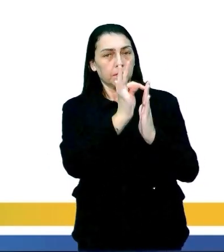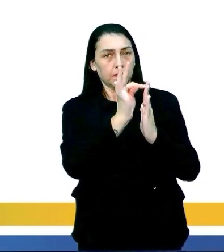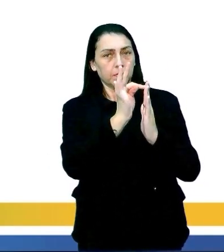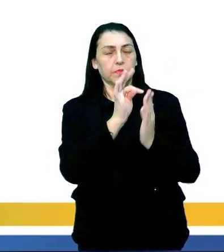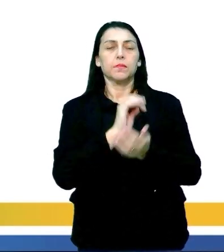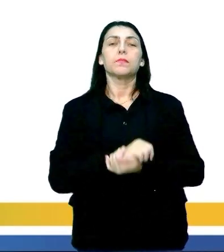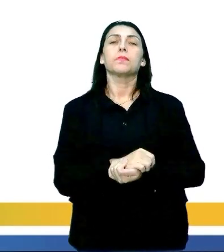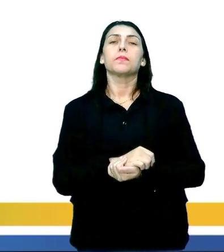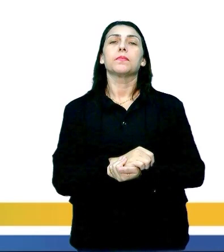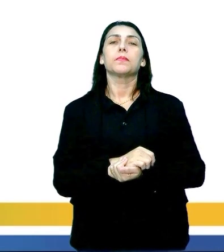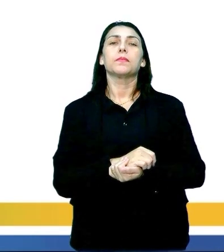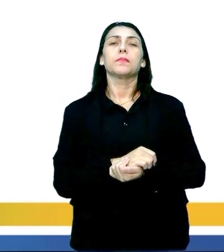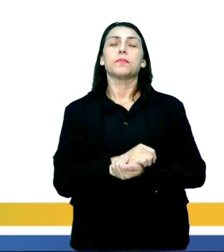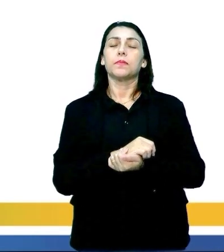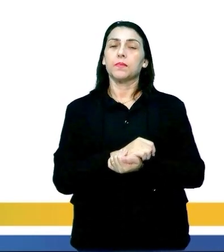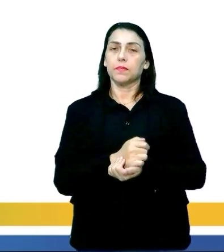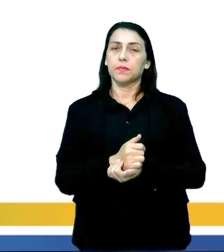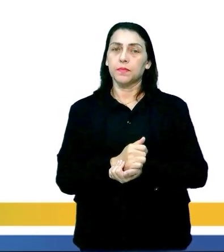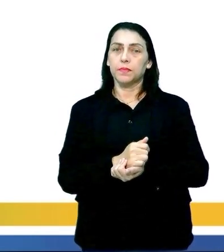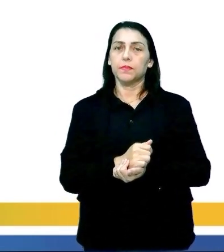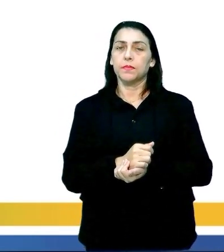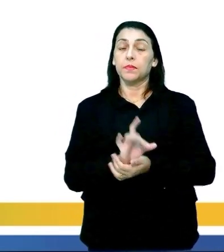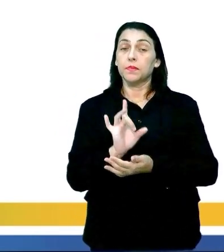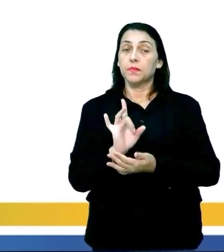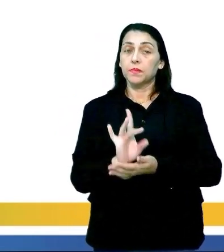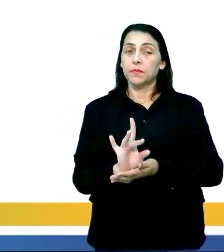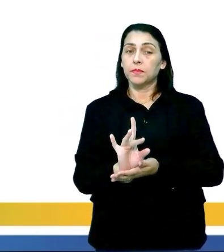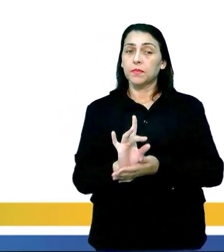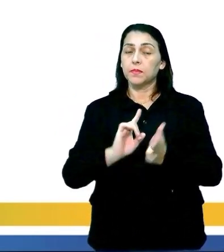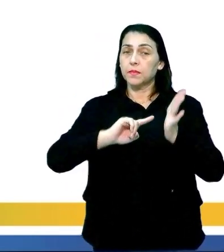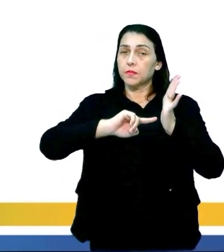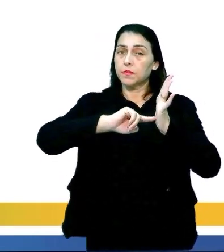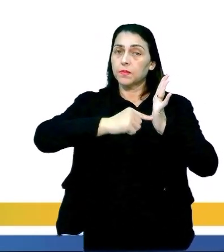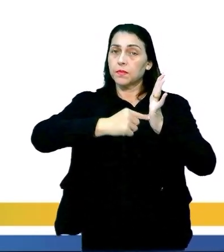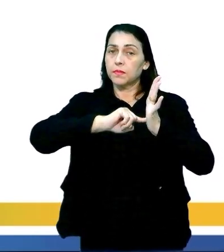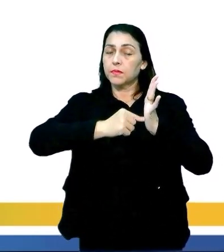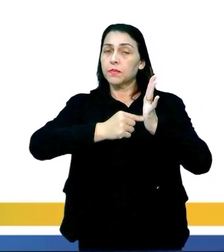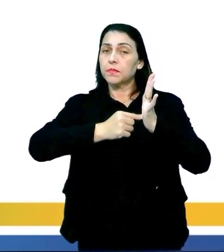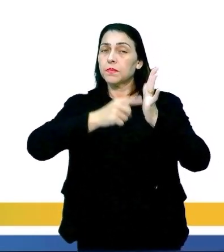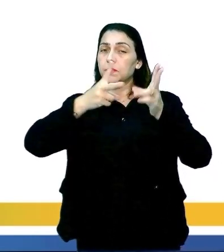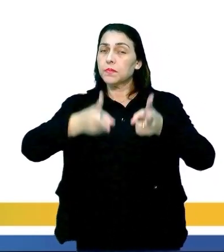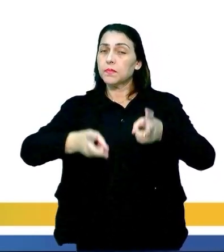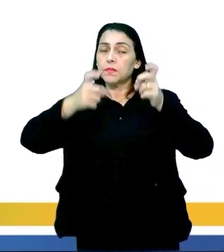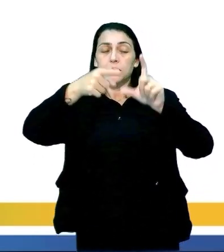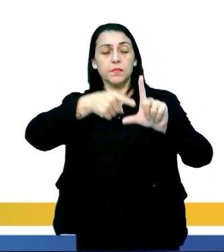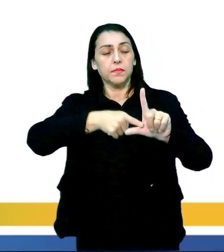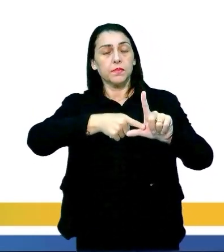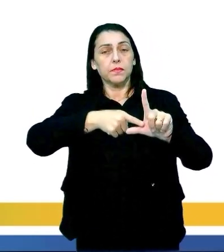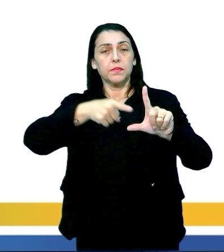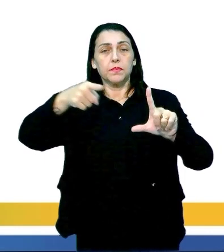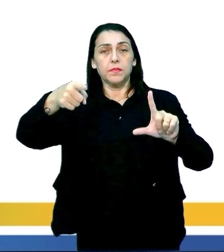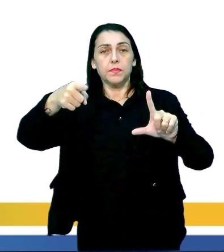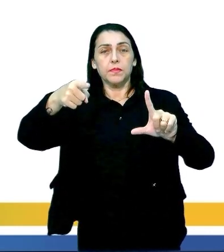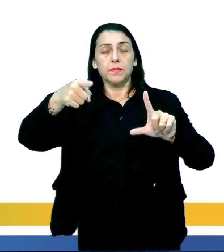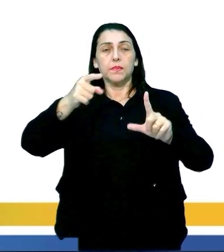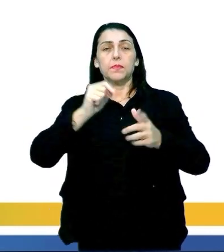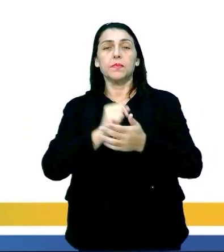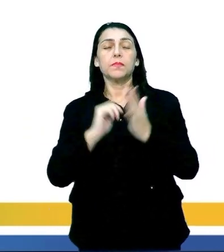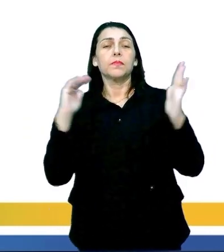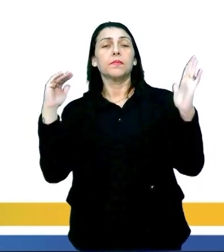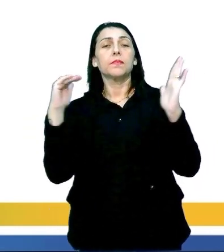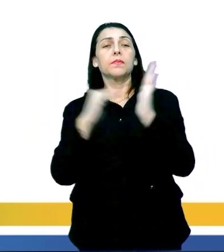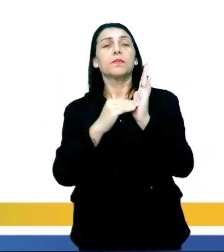temperatura. Tudo bem? Só que naquele ponto ali, olha, observe que o gráfico ele foi até